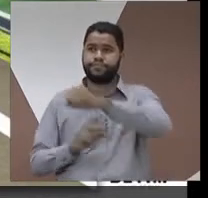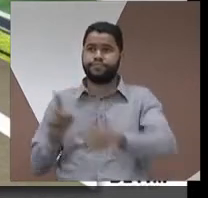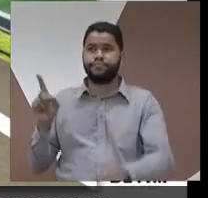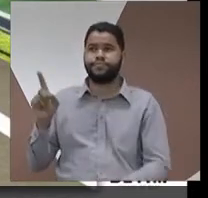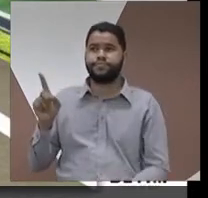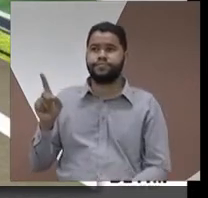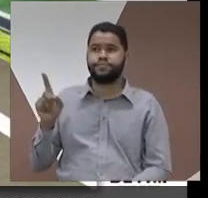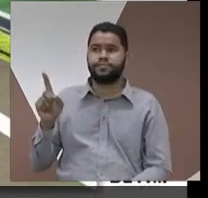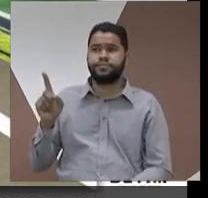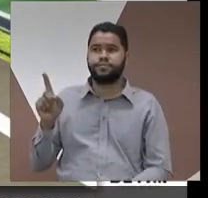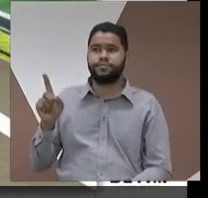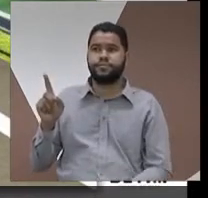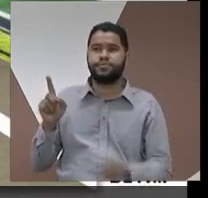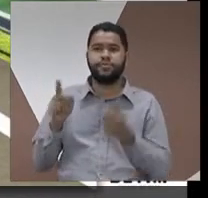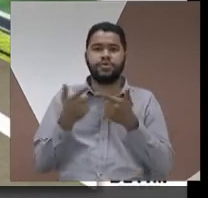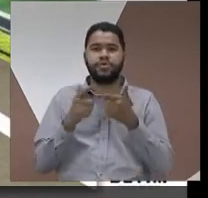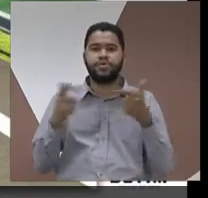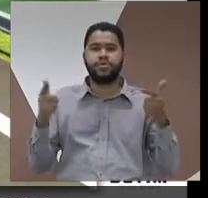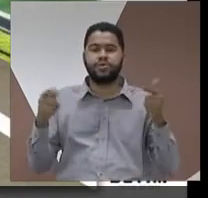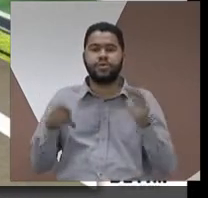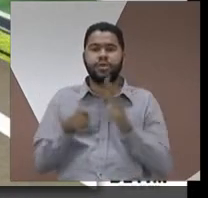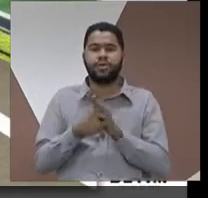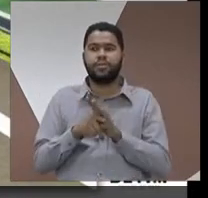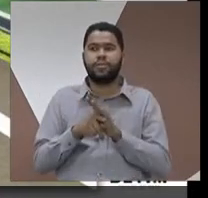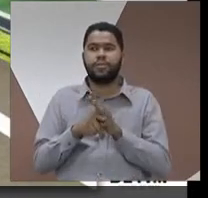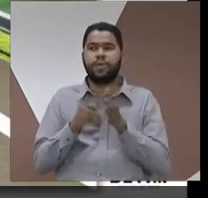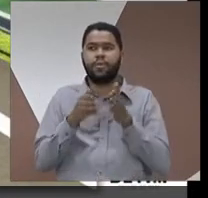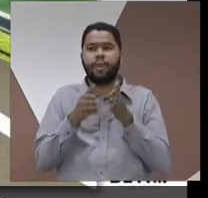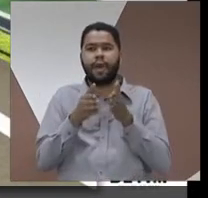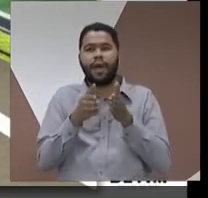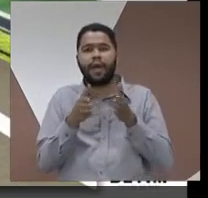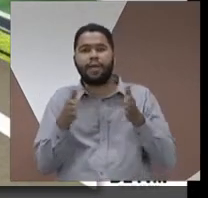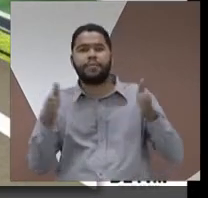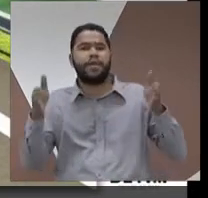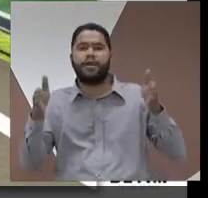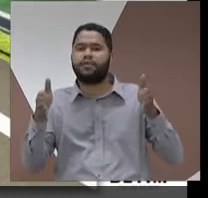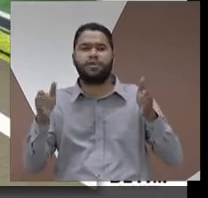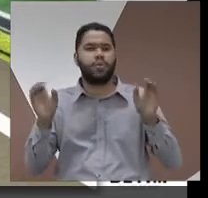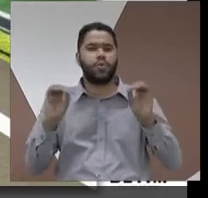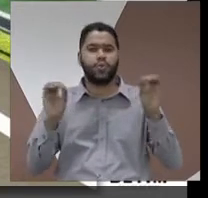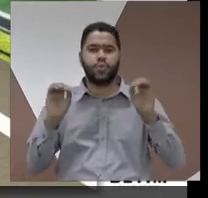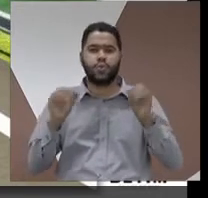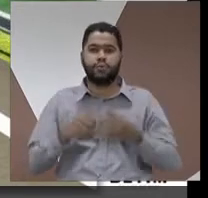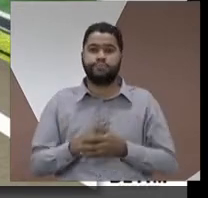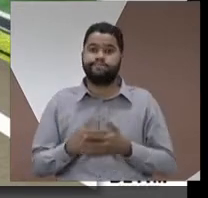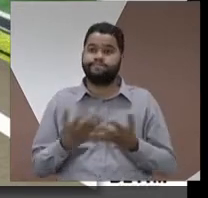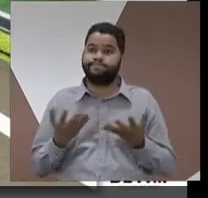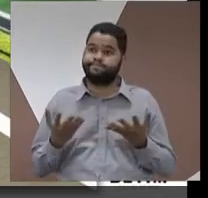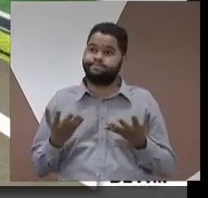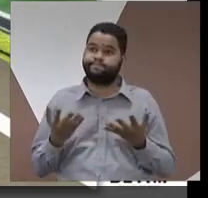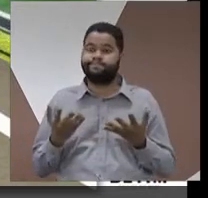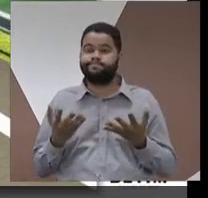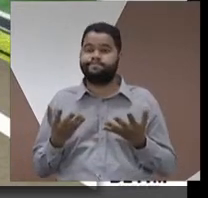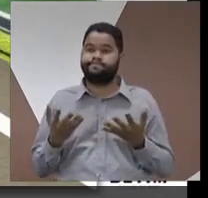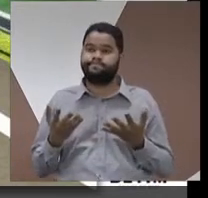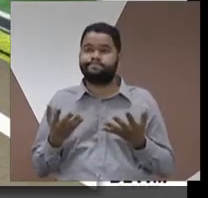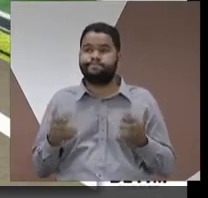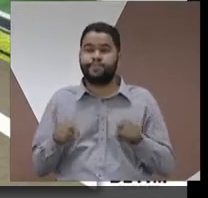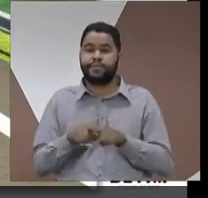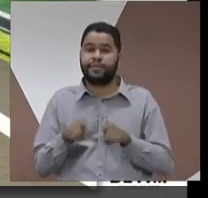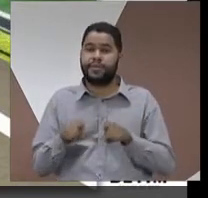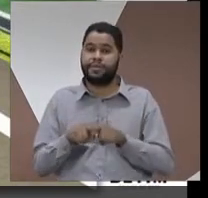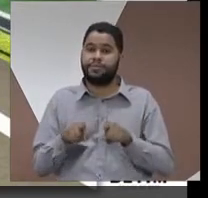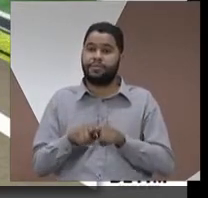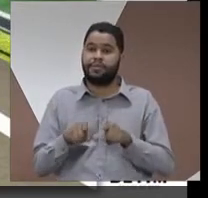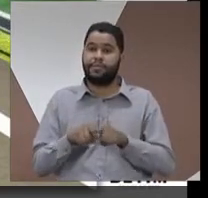têm espaço para ampliação de pistas. Portanto, condenam ainda a região metropolitana a ficar